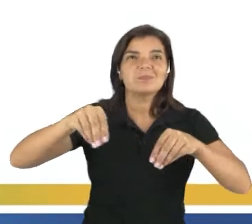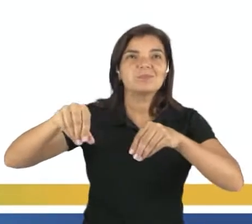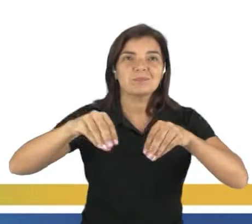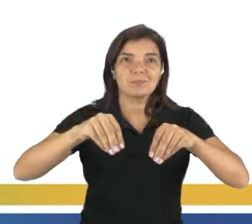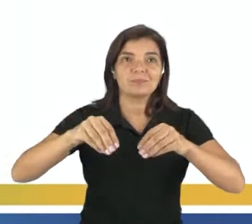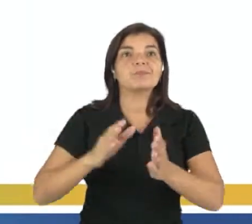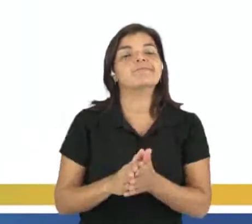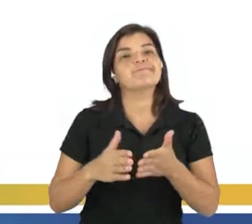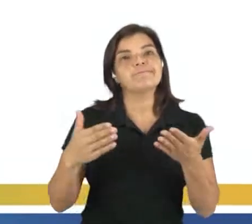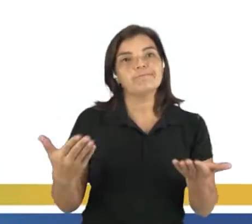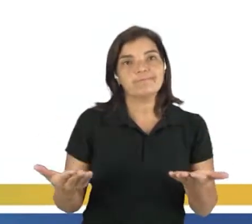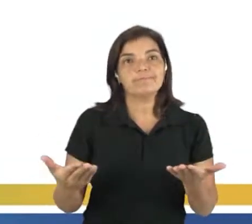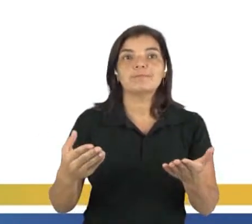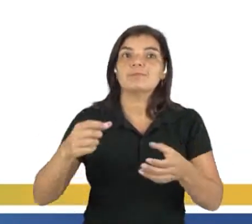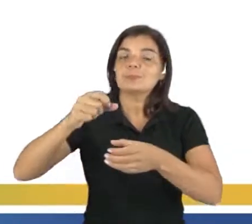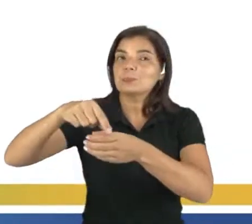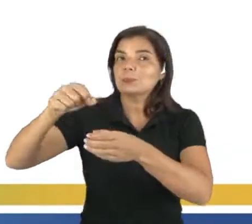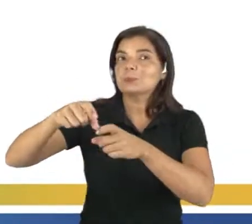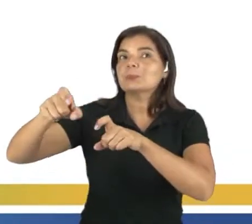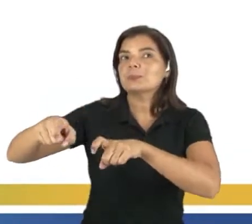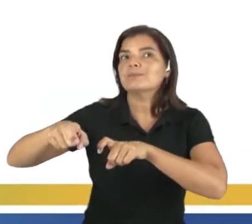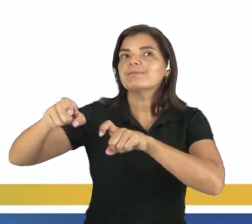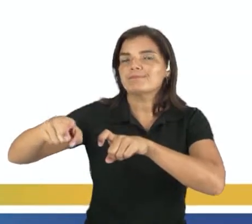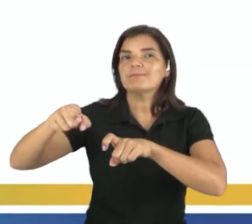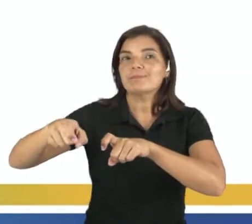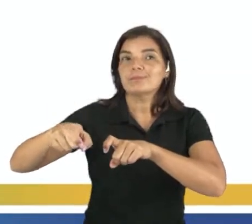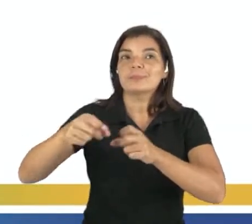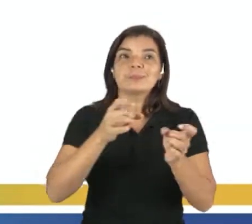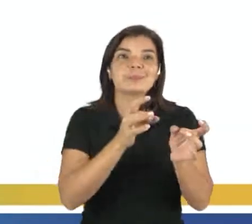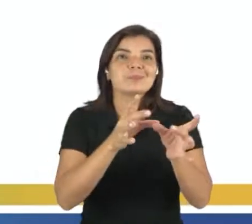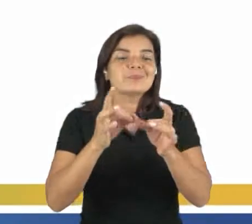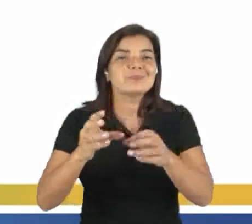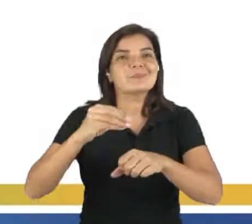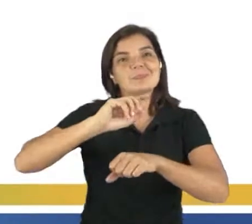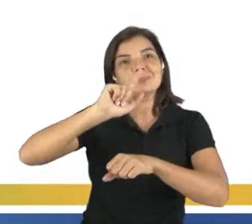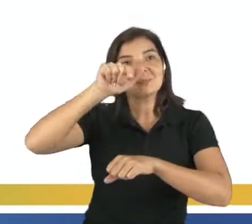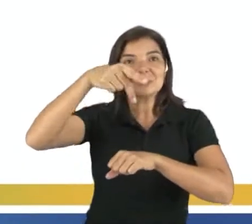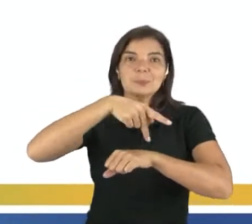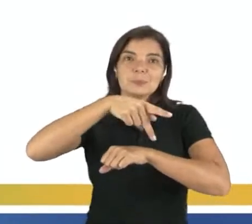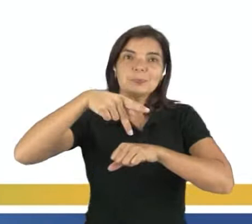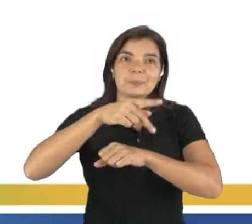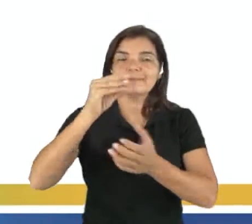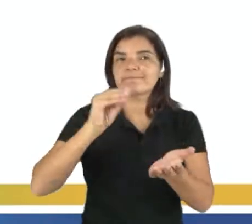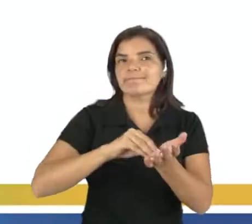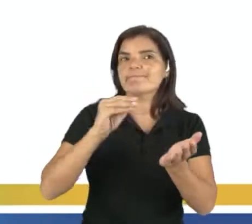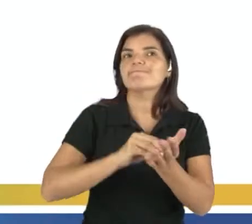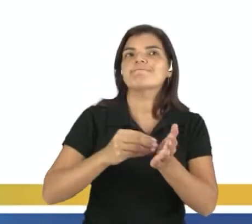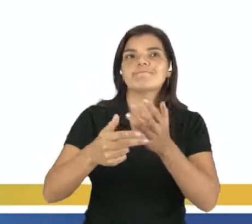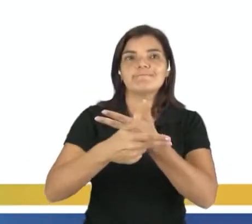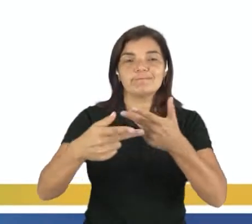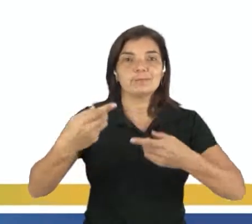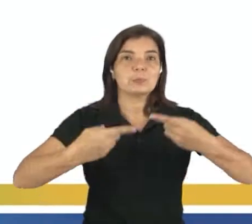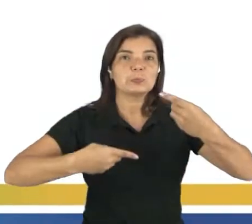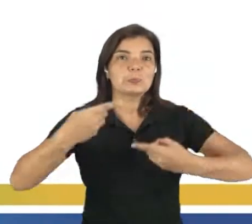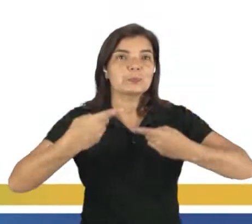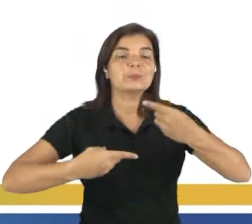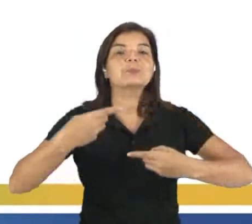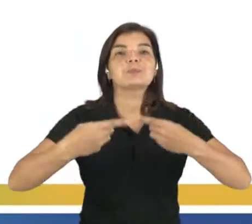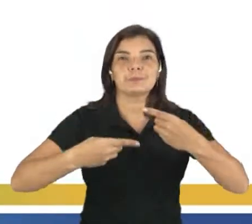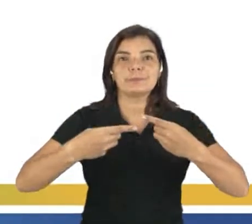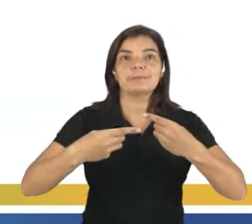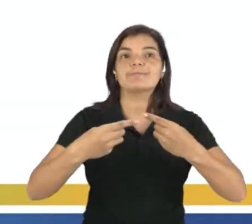diversos latifúndios. No entanto, o subsídio aos produtos agrícolas importados e a falta de manutenção